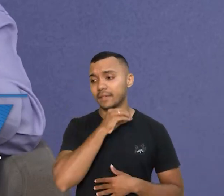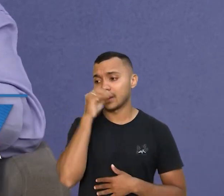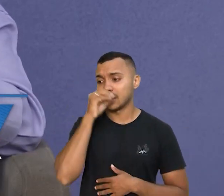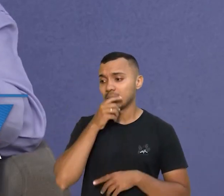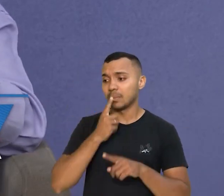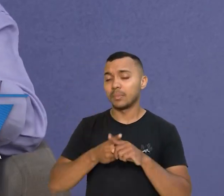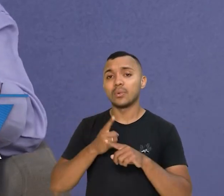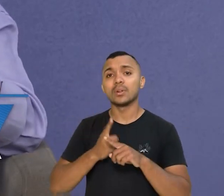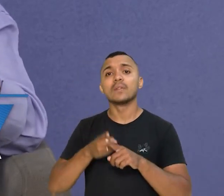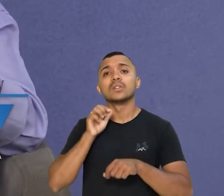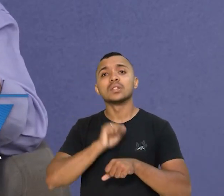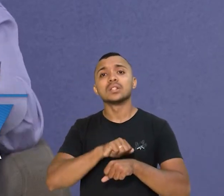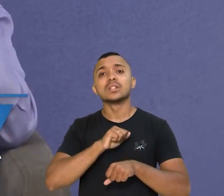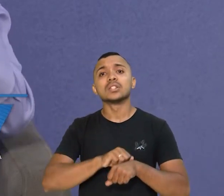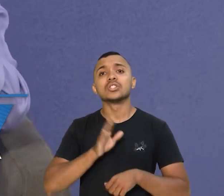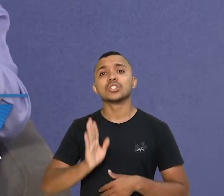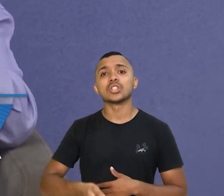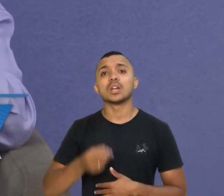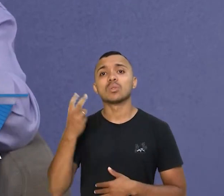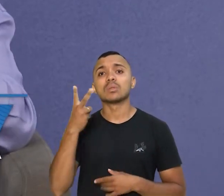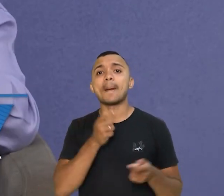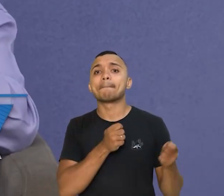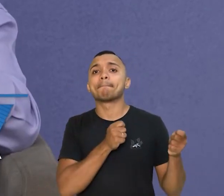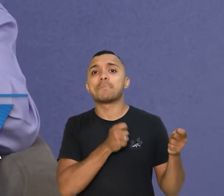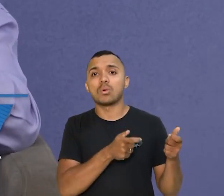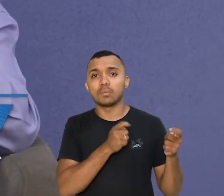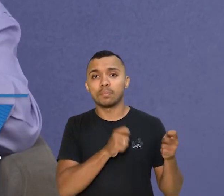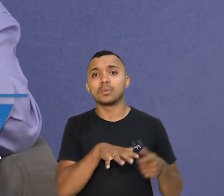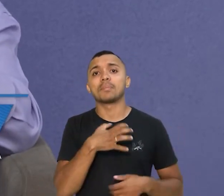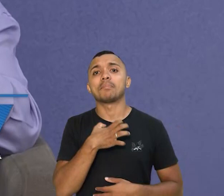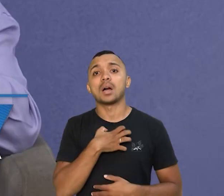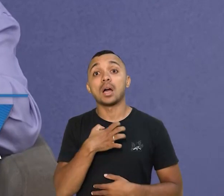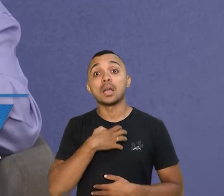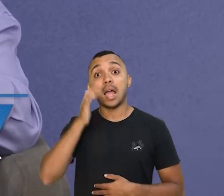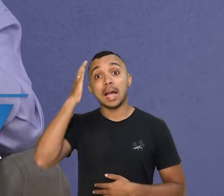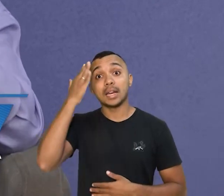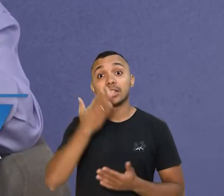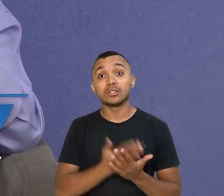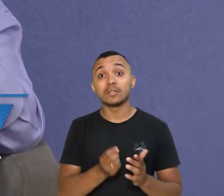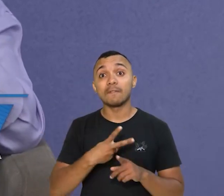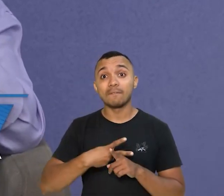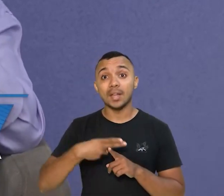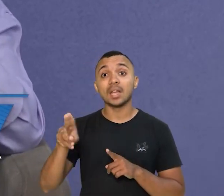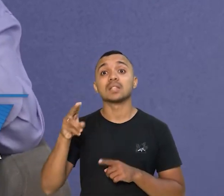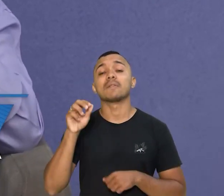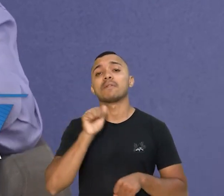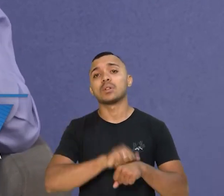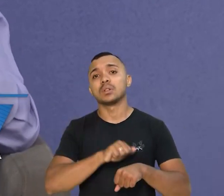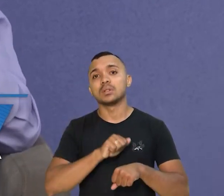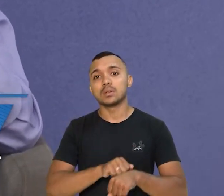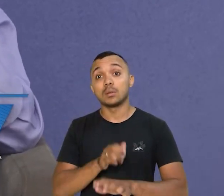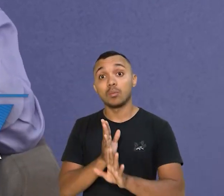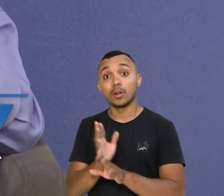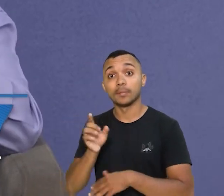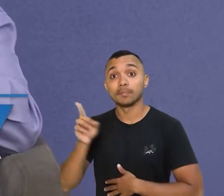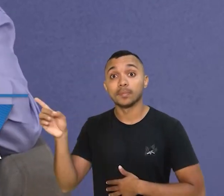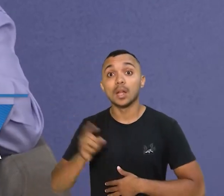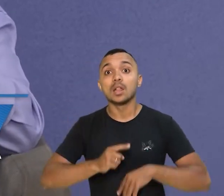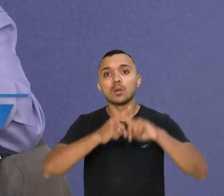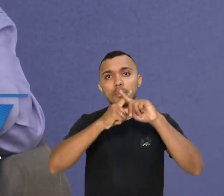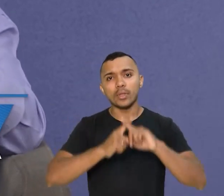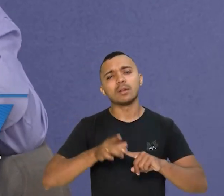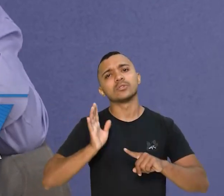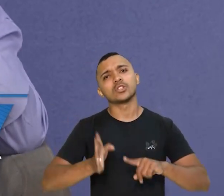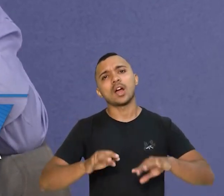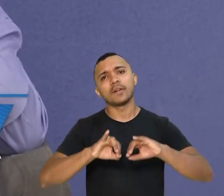perdeu 2 pontos para o Bahia. Porque era um jogo que todo mundo esperava uma vitória do Fortaleza. Por quê? Porque esse campeonato, Carlos Silva, eu já disse